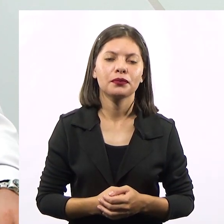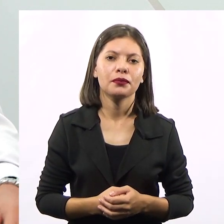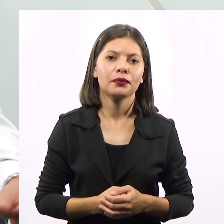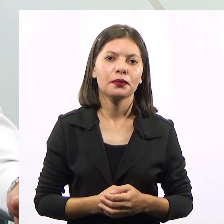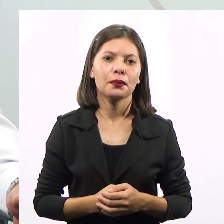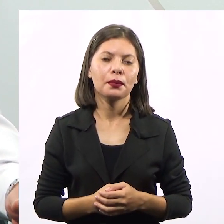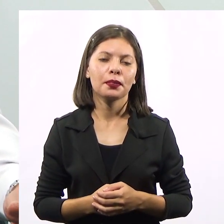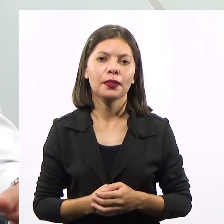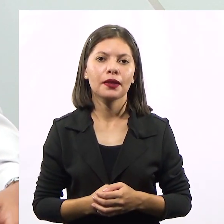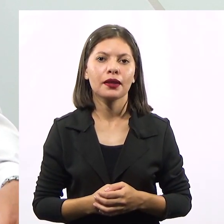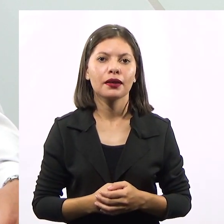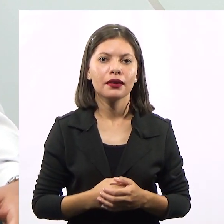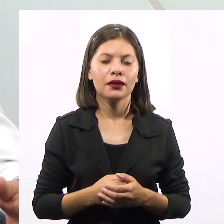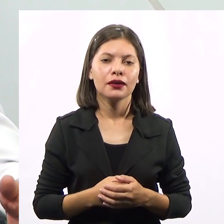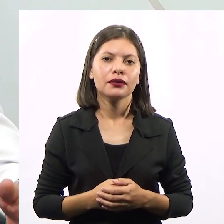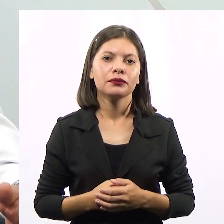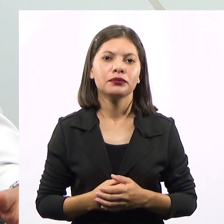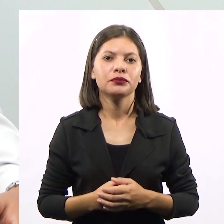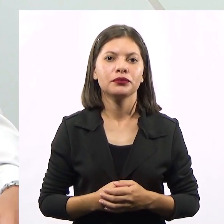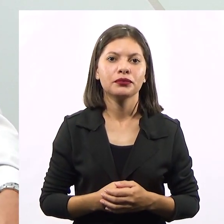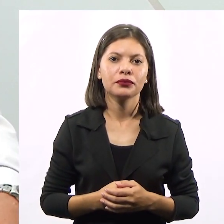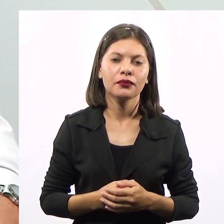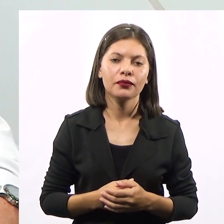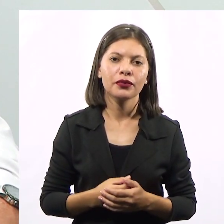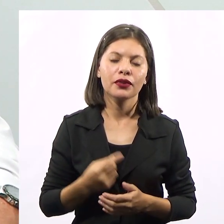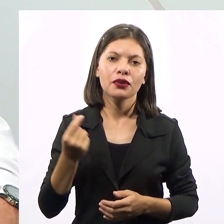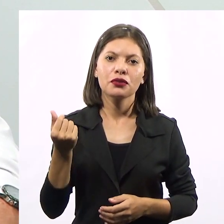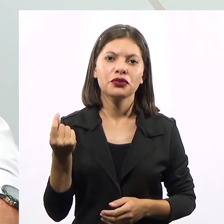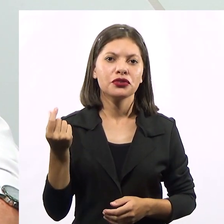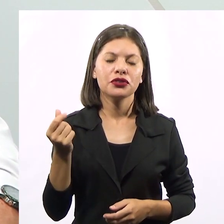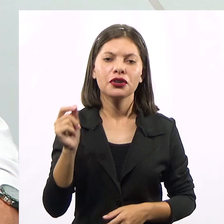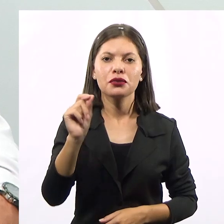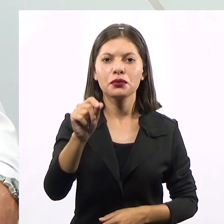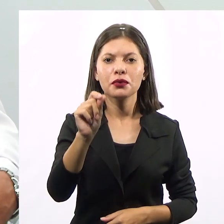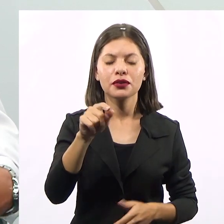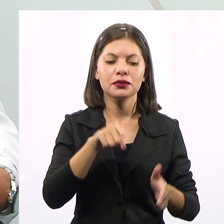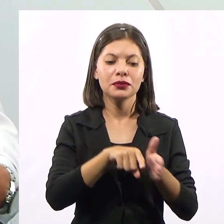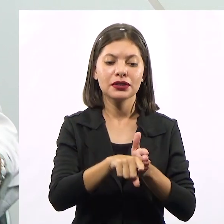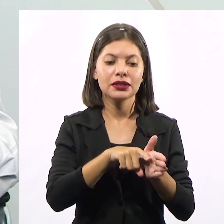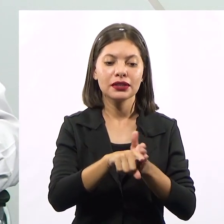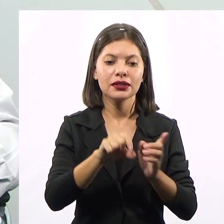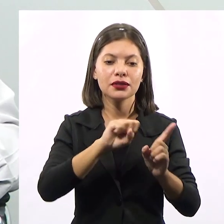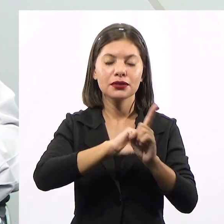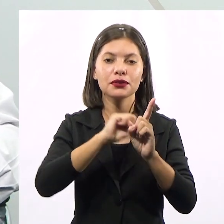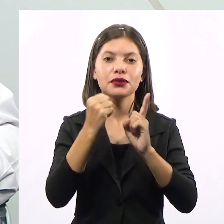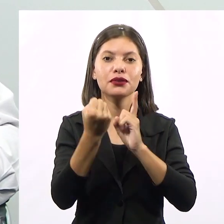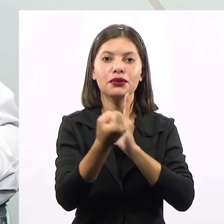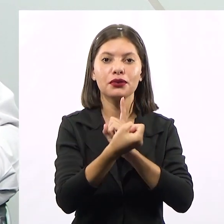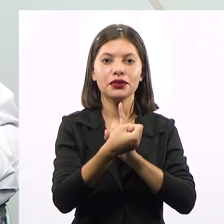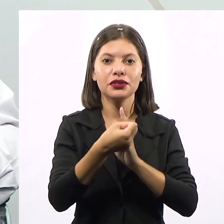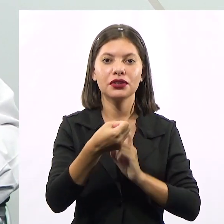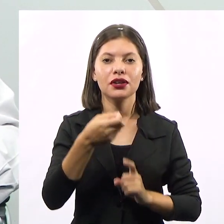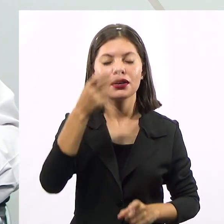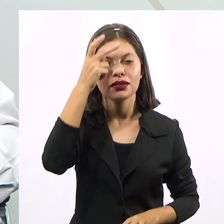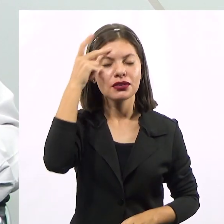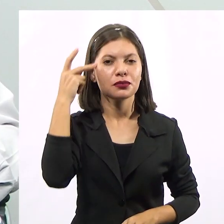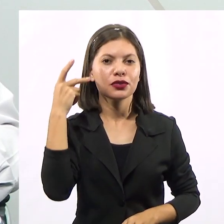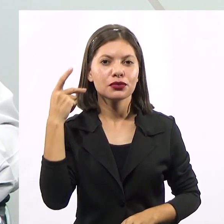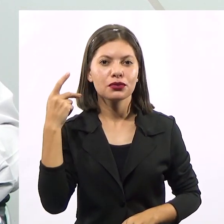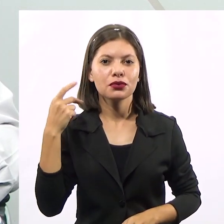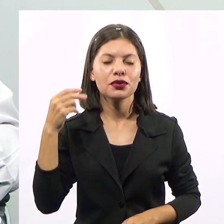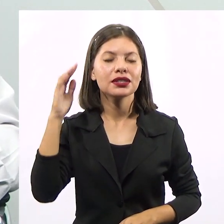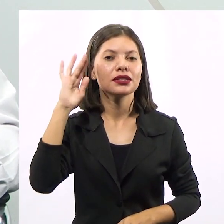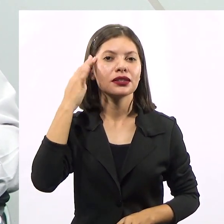feminino, se a gente puder descobrir qual a faixa salarial, né? A gente está fazendo uma pesquisa sociológica, porque a gente está